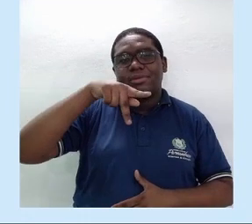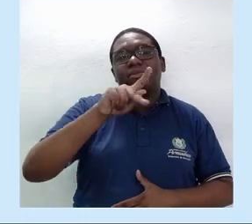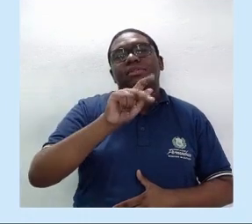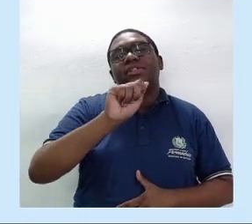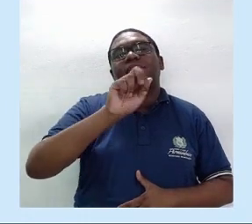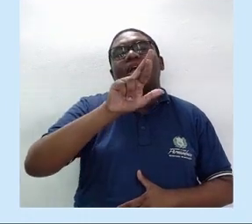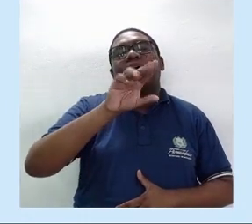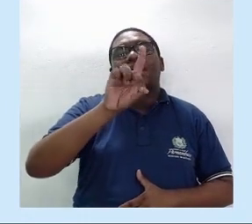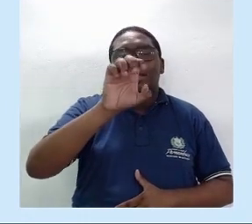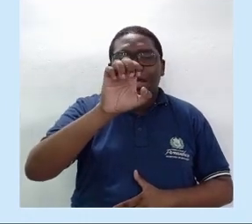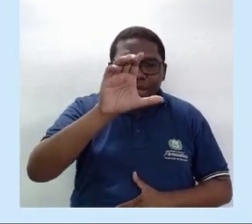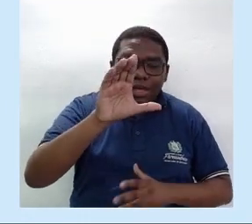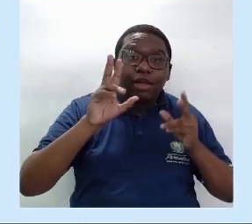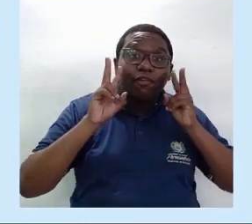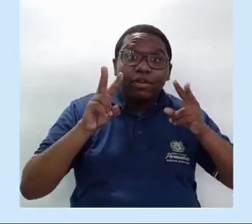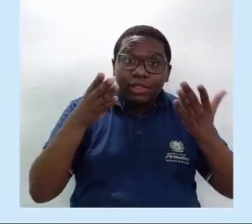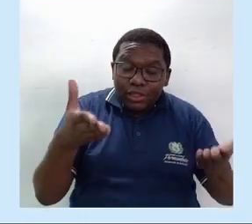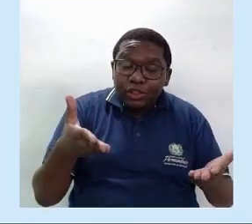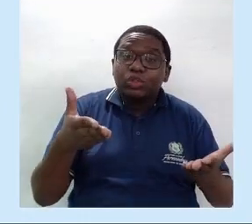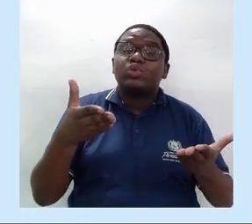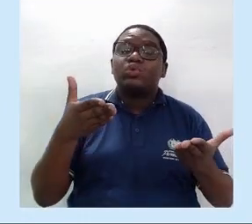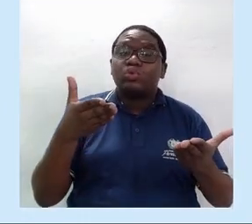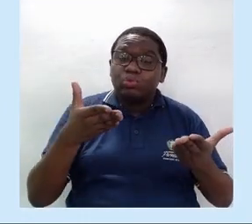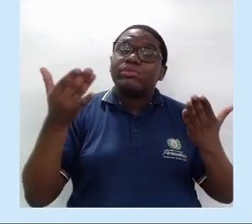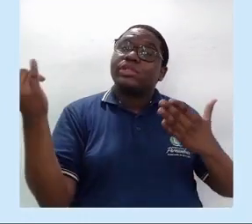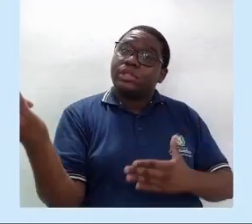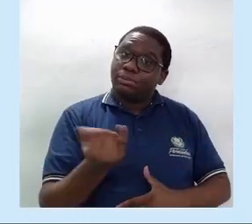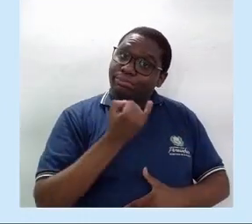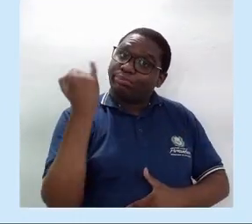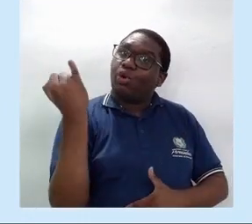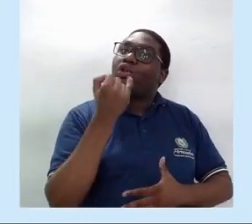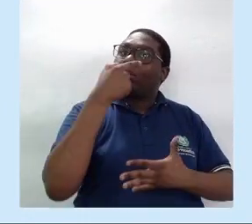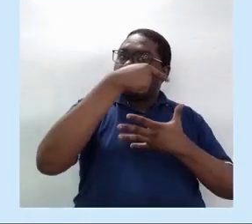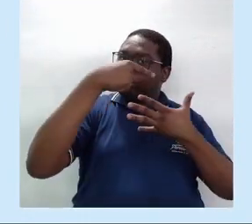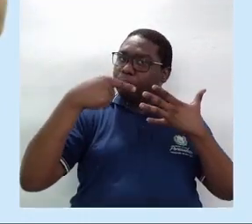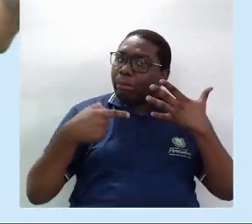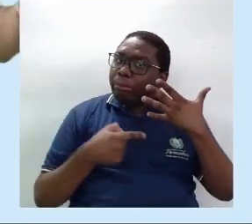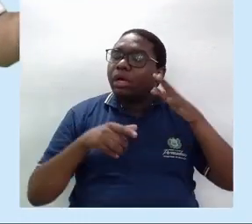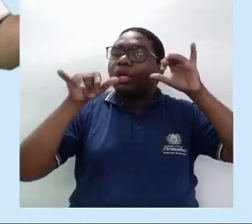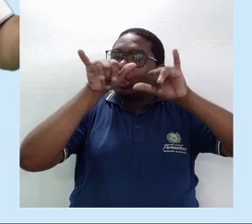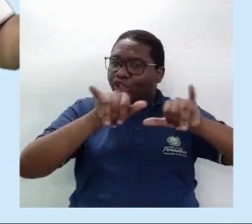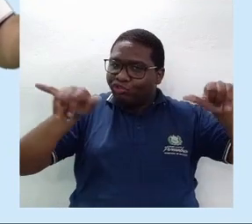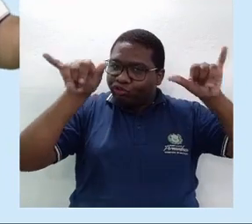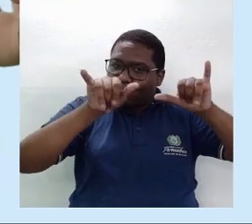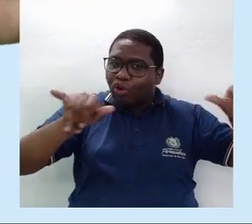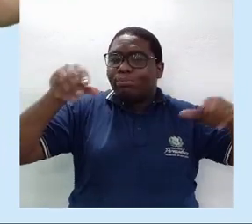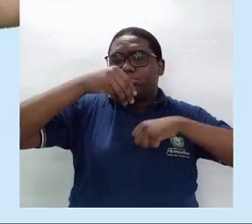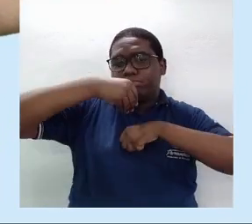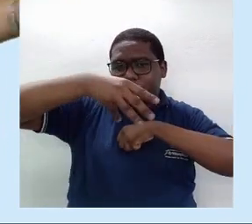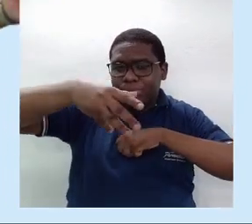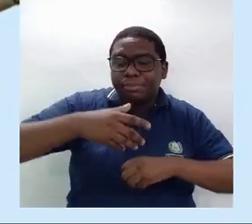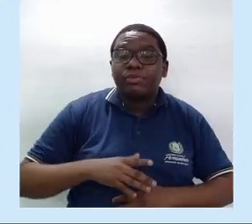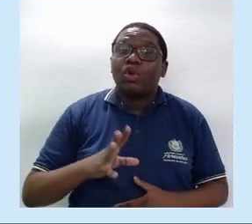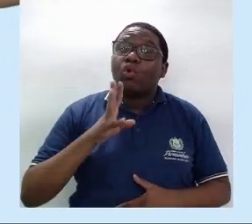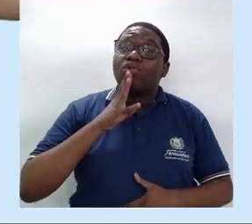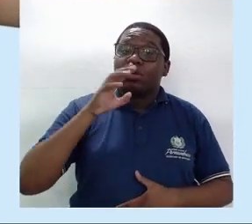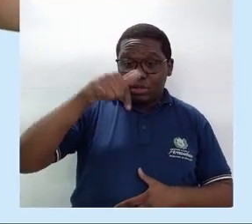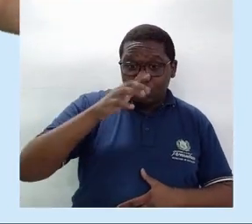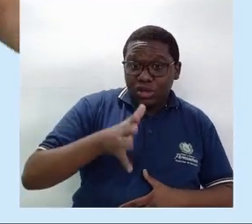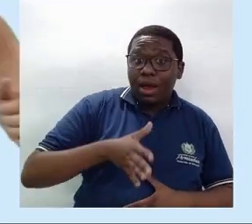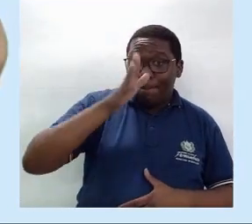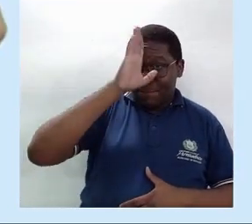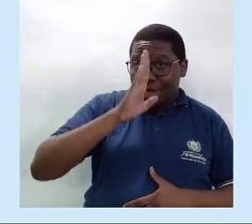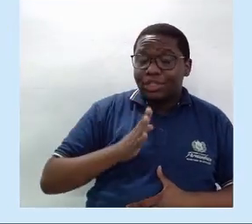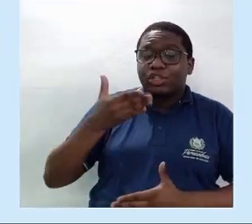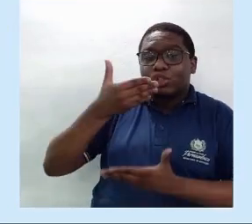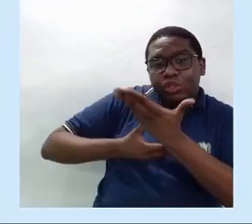esses pontos são altamente informativos. Vejam só, nós já conhecemos o que? O Brasil, a relação com a Bahia,